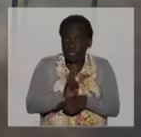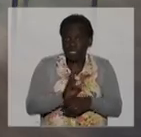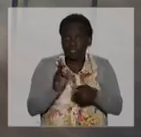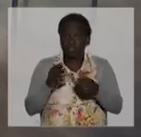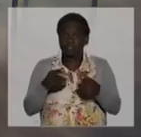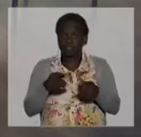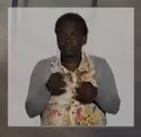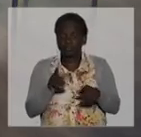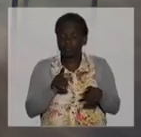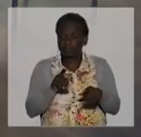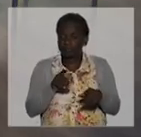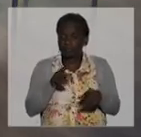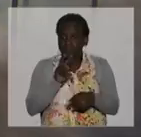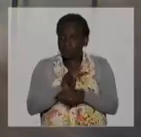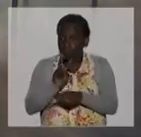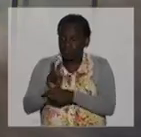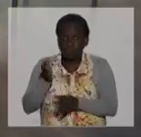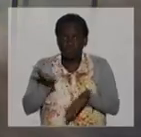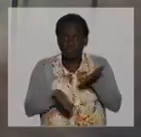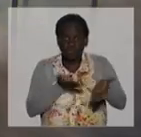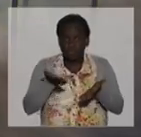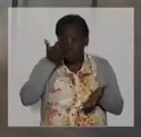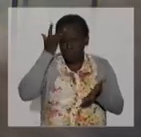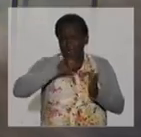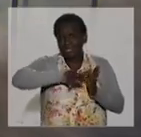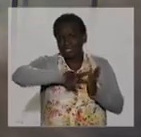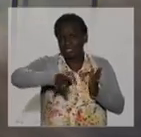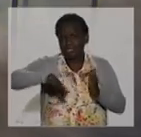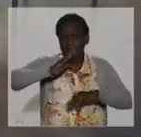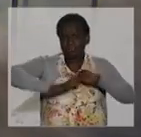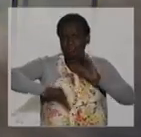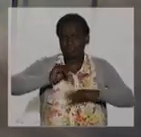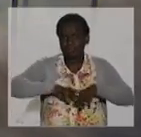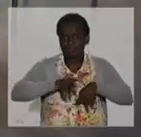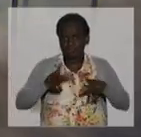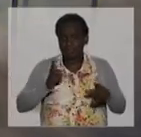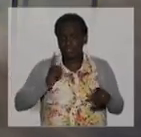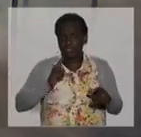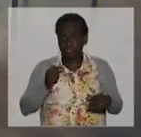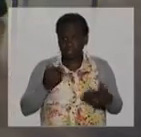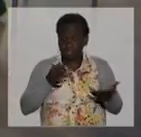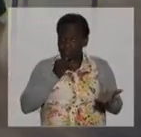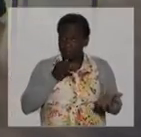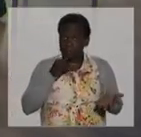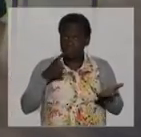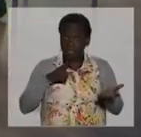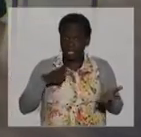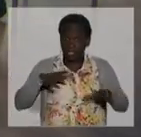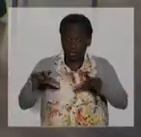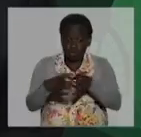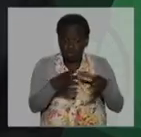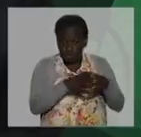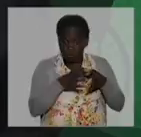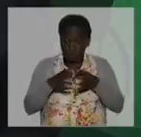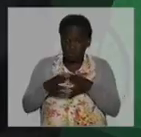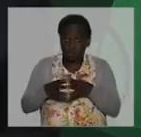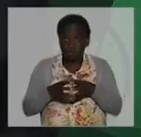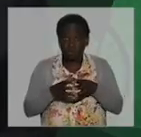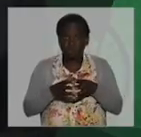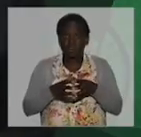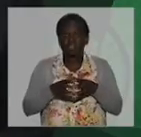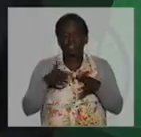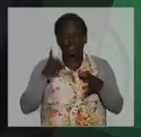o porteiro. Né? São N pessoas, N profissões envolvidas na matéria. Se tem uma série de grupos que